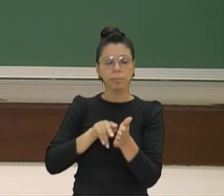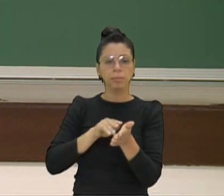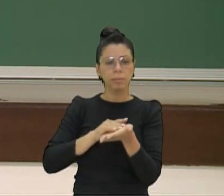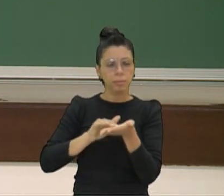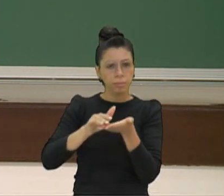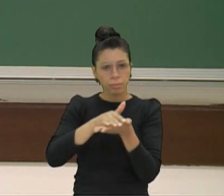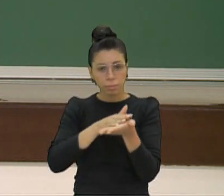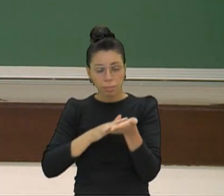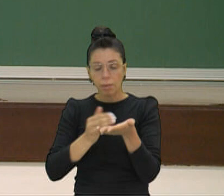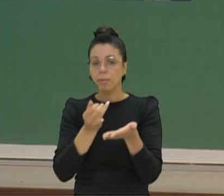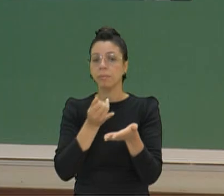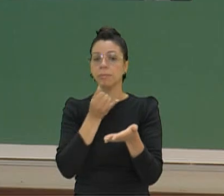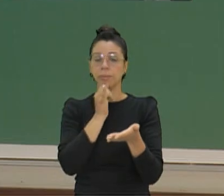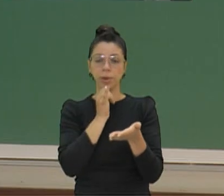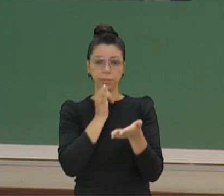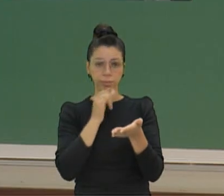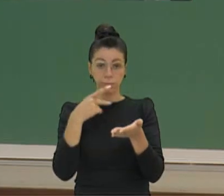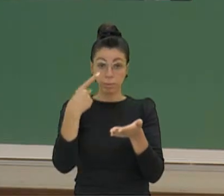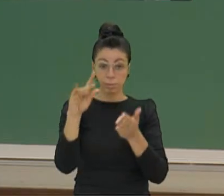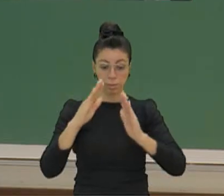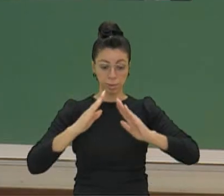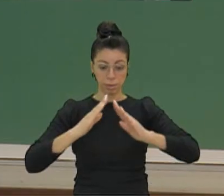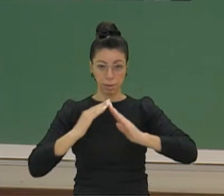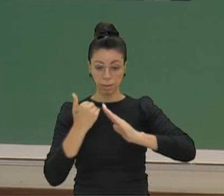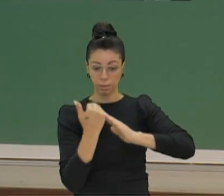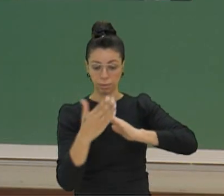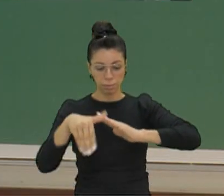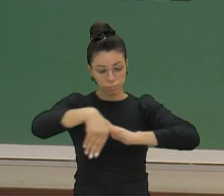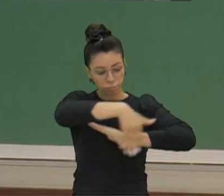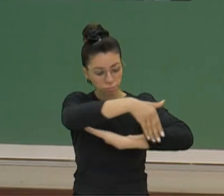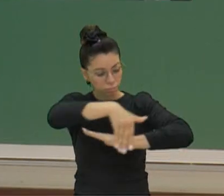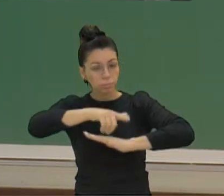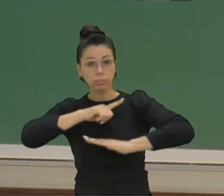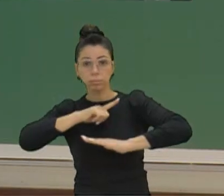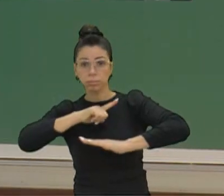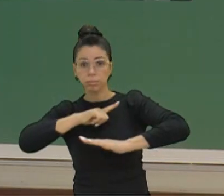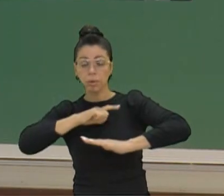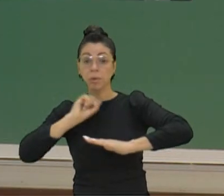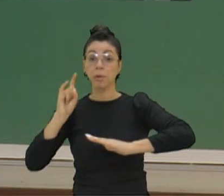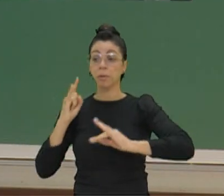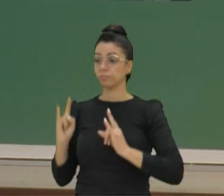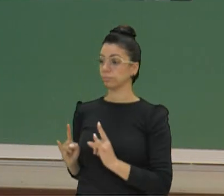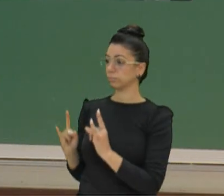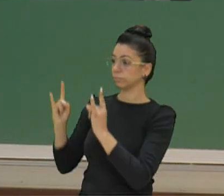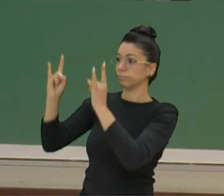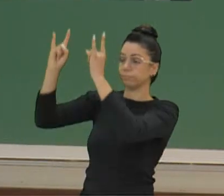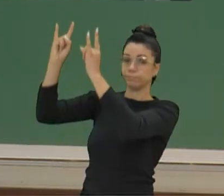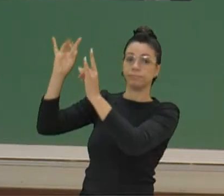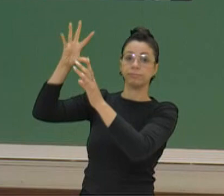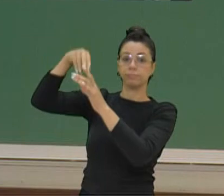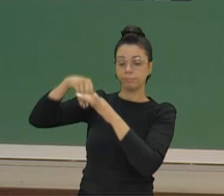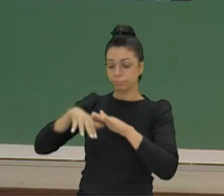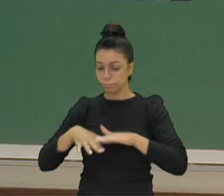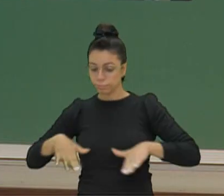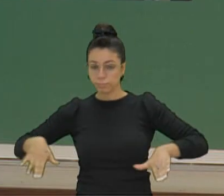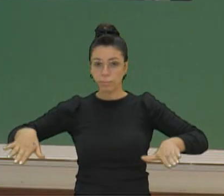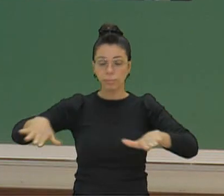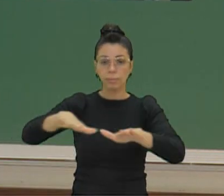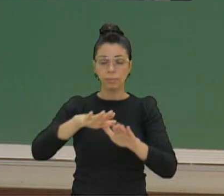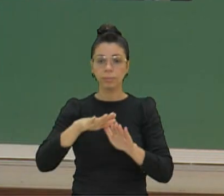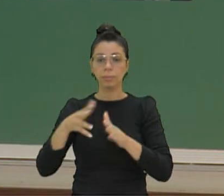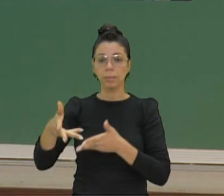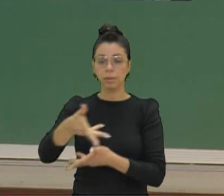sua casa, na calçada da sua casa, tem? Ou se você mora num prédio, nas partes comuns, onde todos